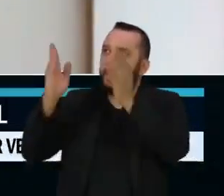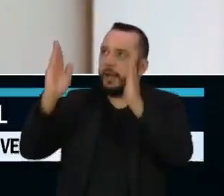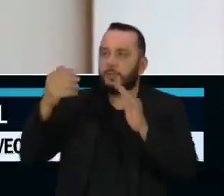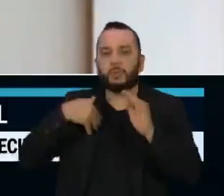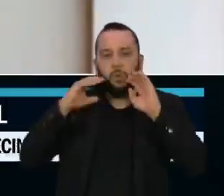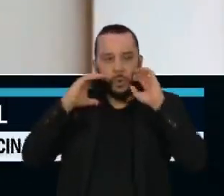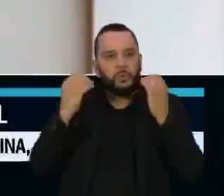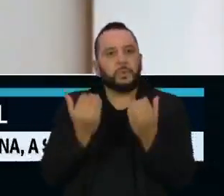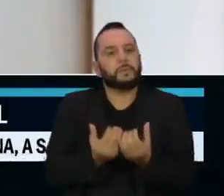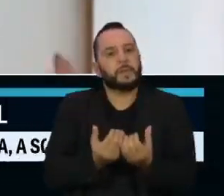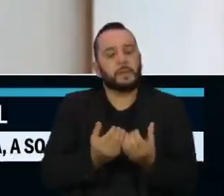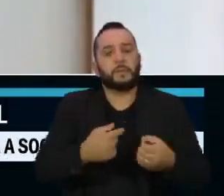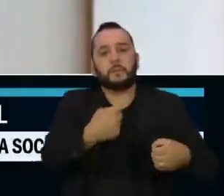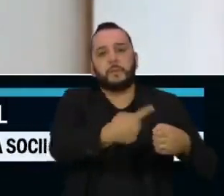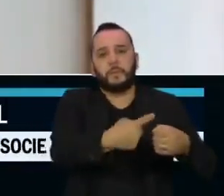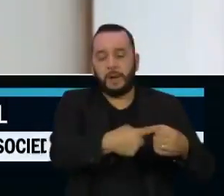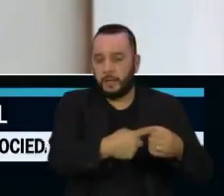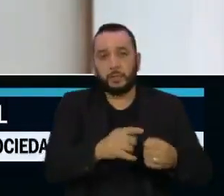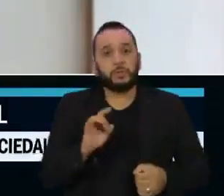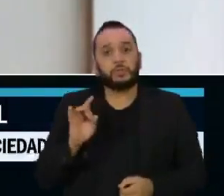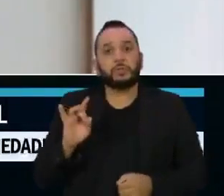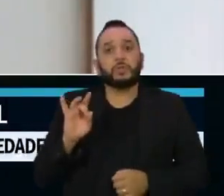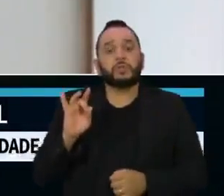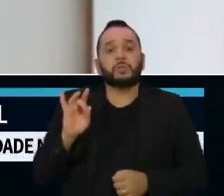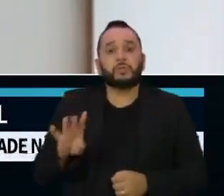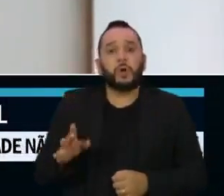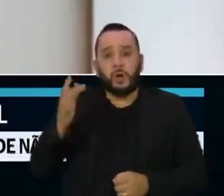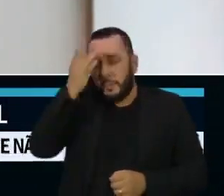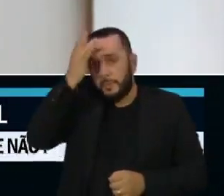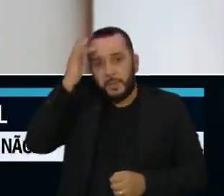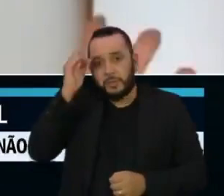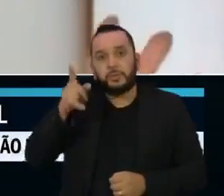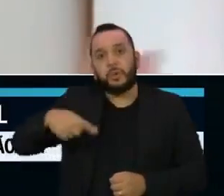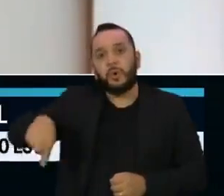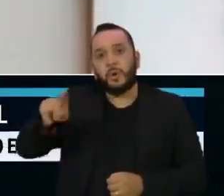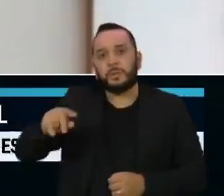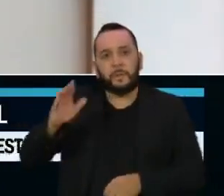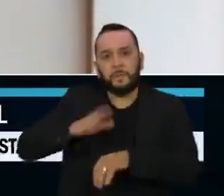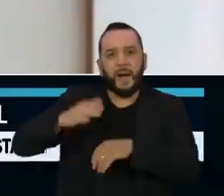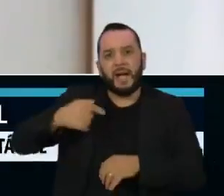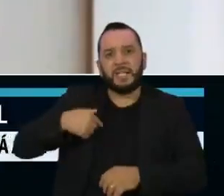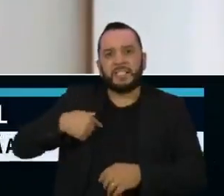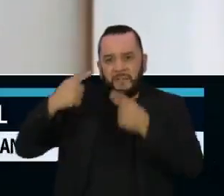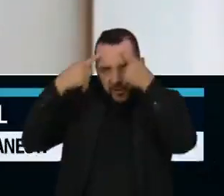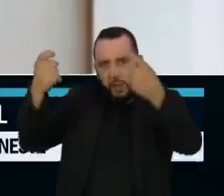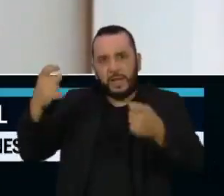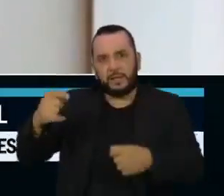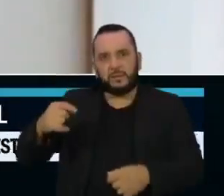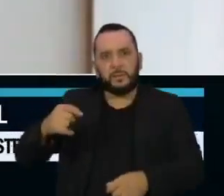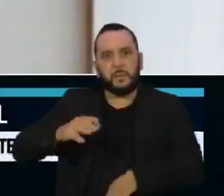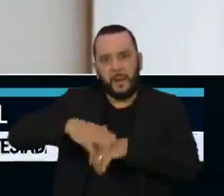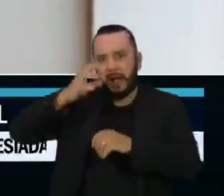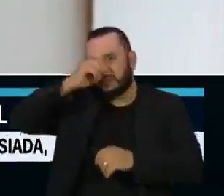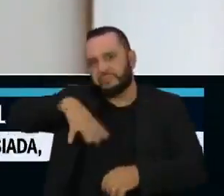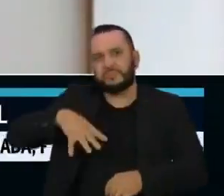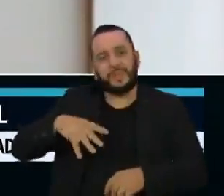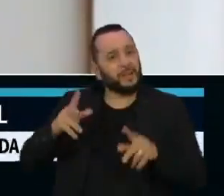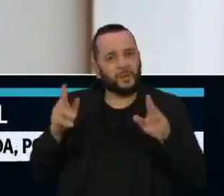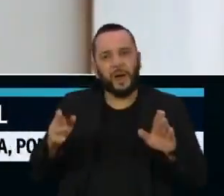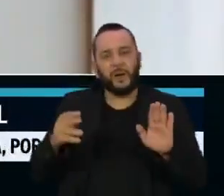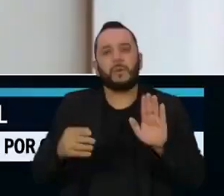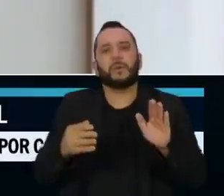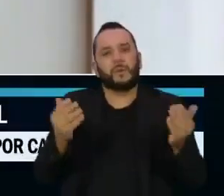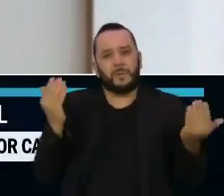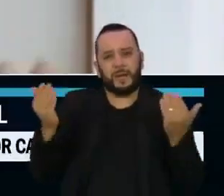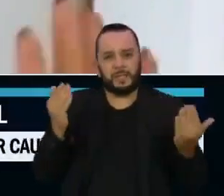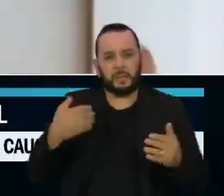bairro, fossem decididas só pelos moradores mais violentos, mais agressivos, que geralmente são esses, que falam, acabou